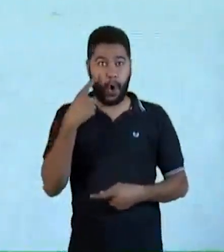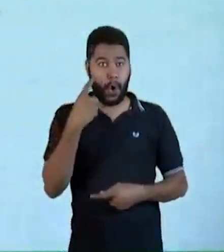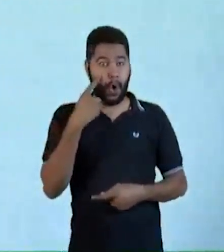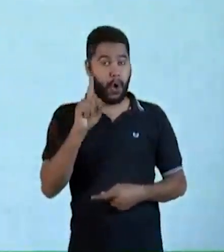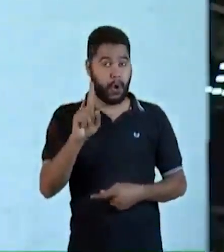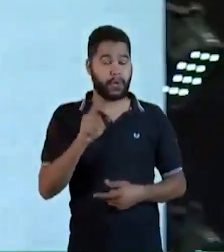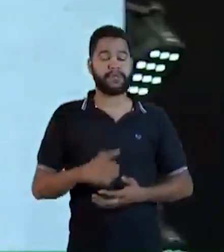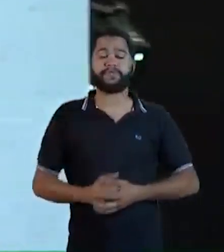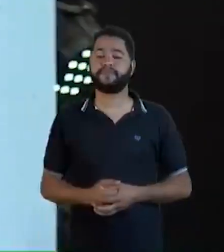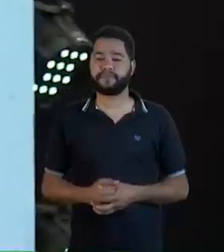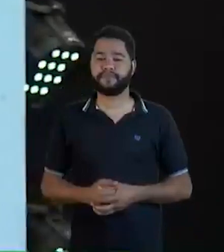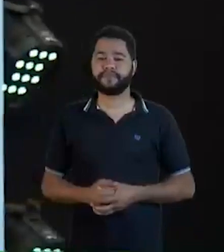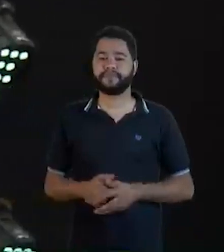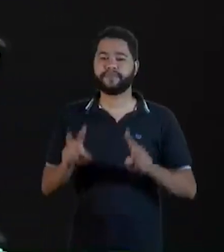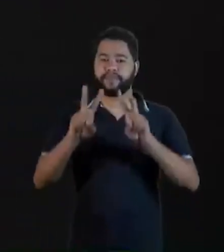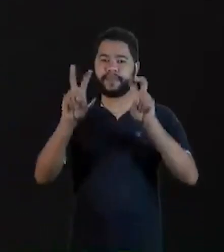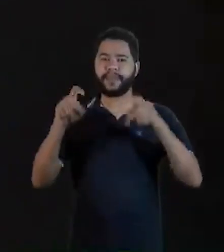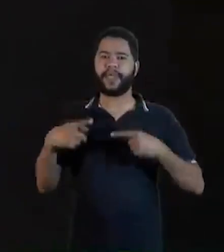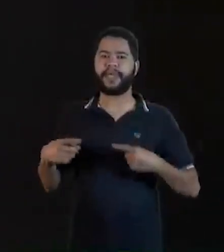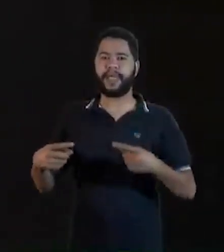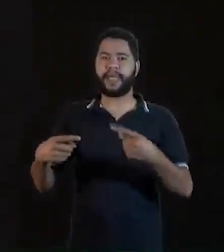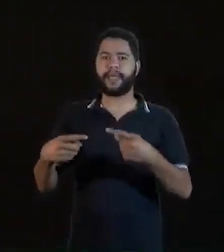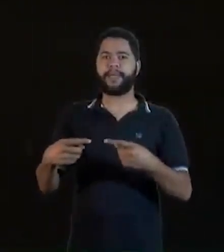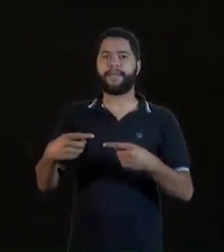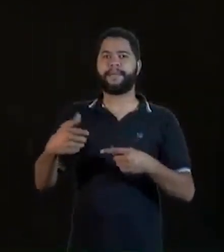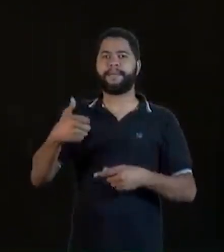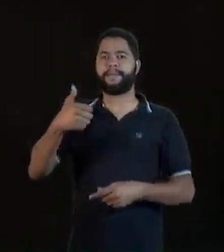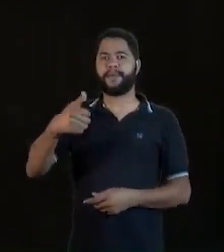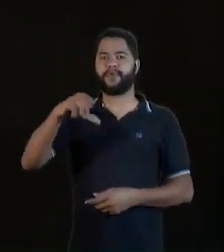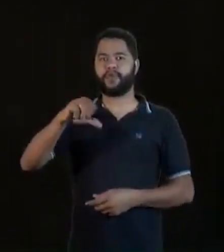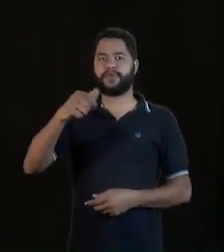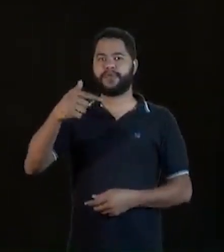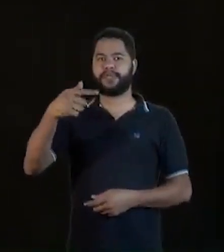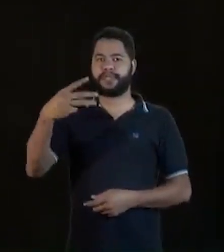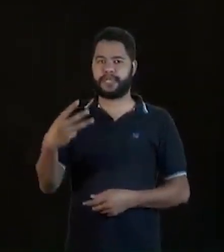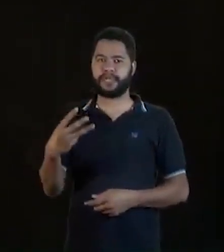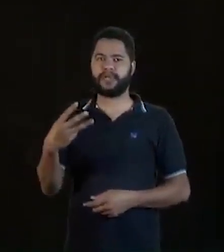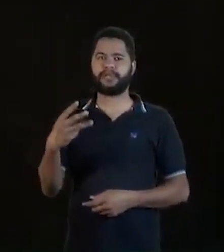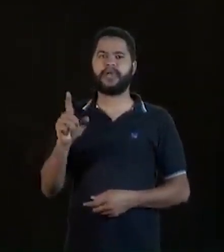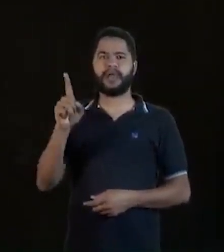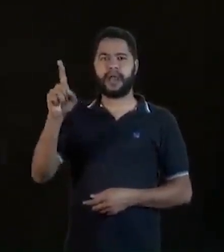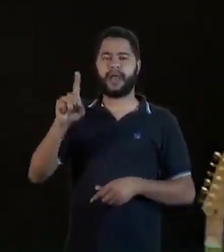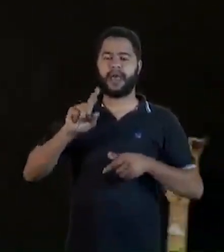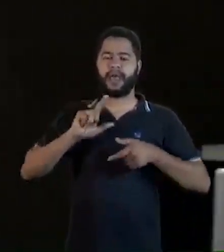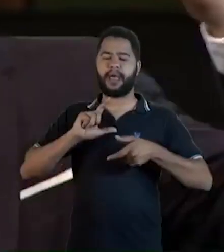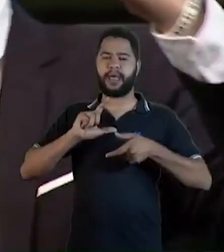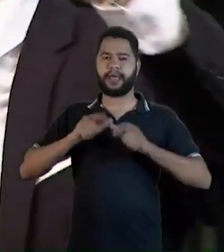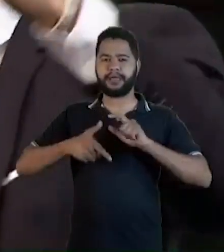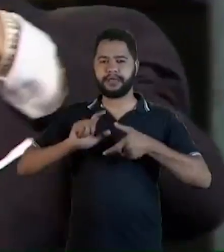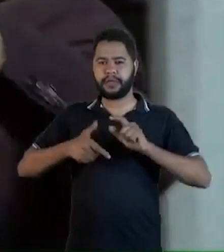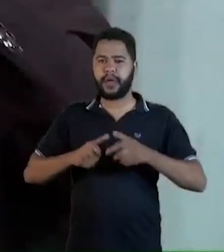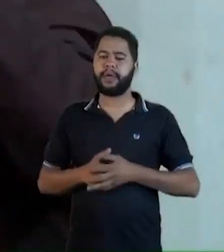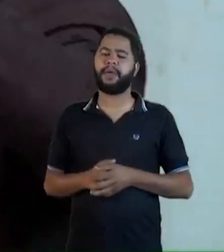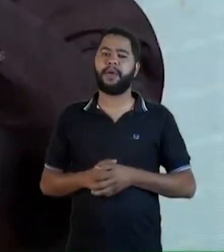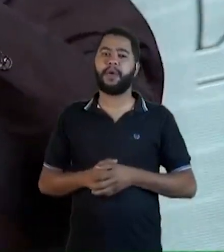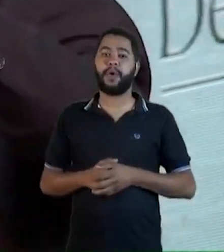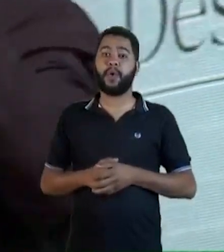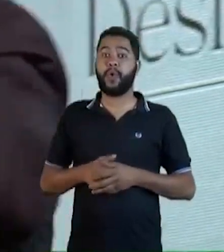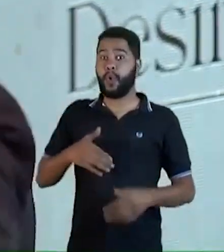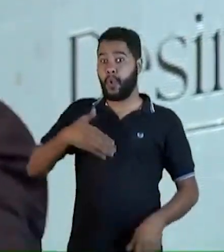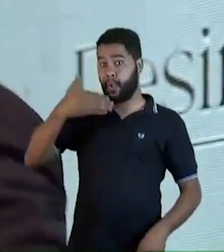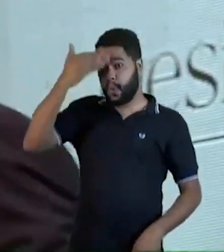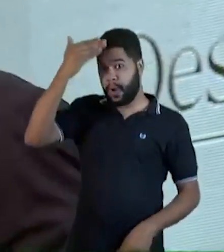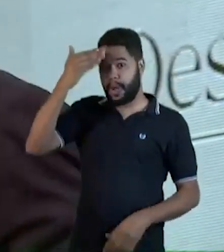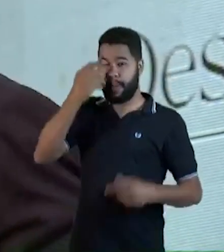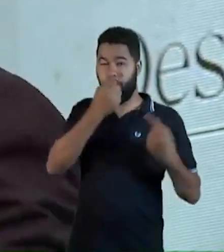que que eles eu tava vendo esse filme sobre a guerra de 1973 a guerra do yom kippur de TV Israel e aí os árabes estavam